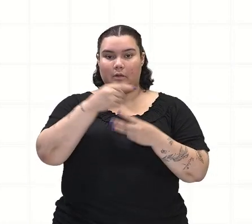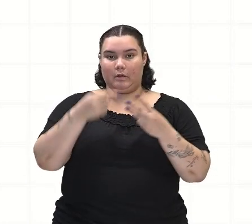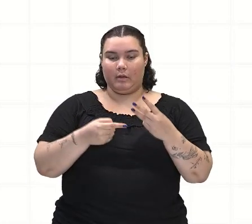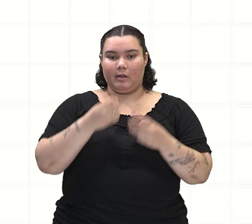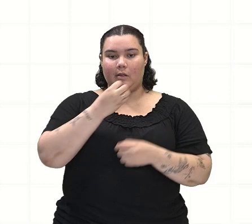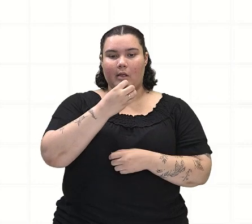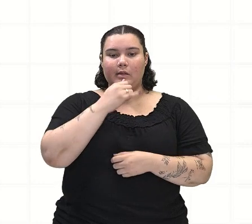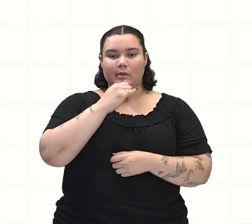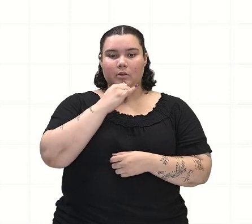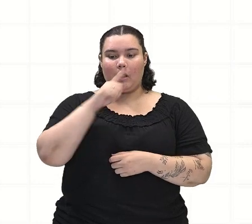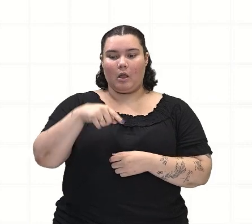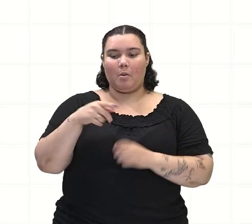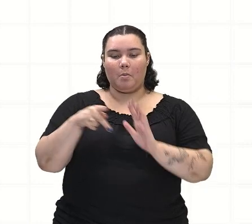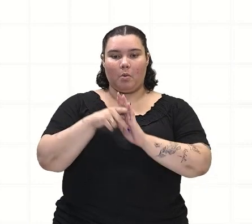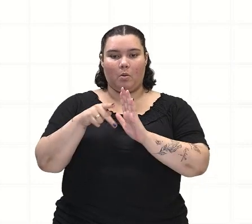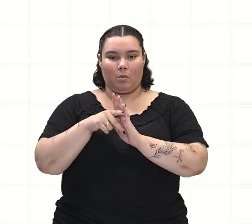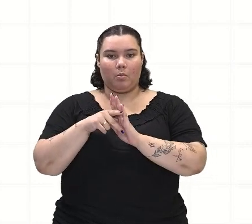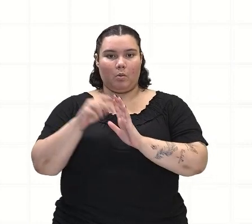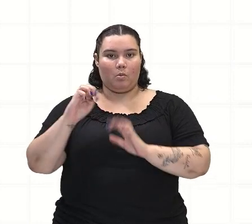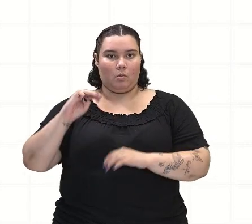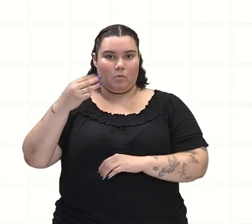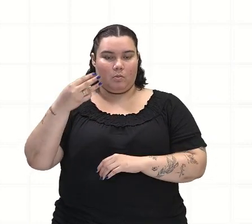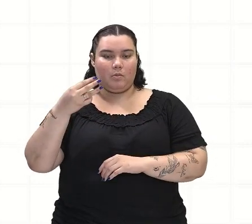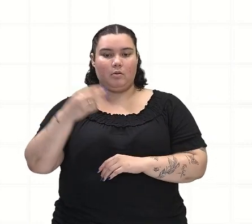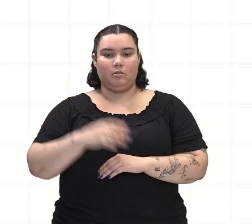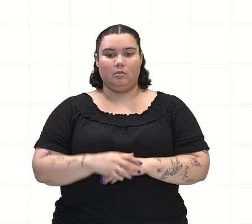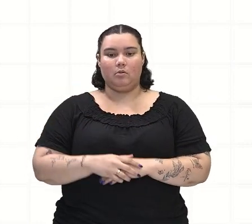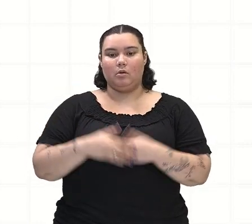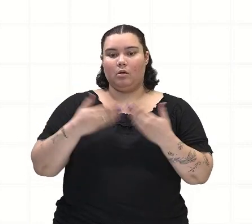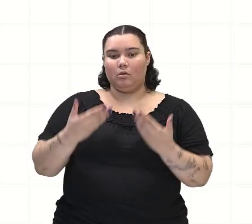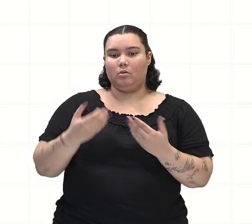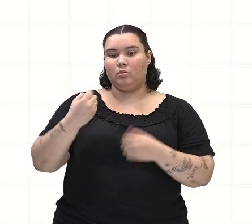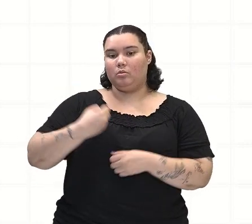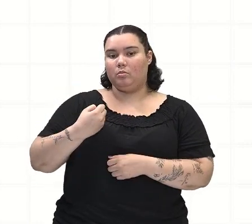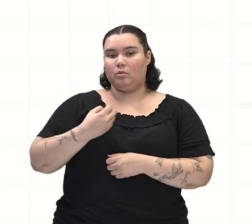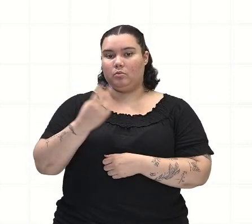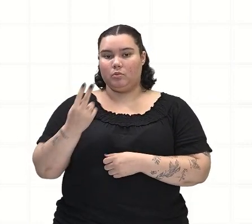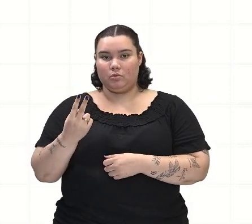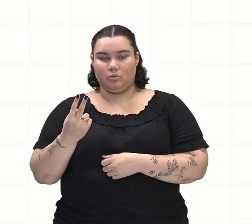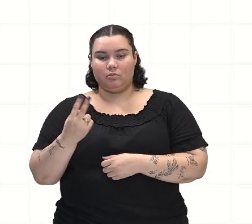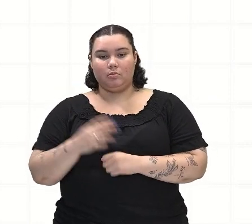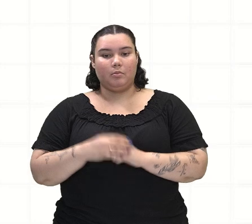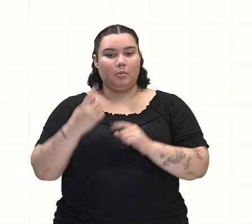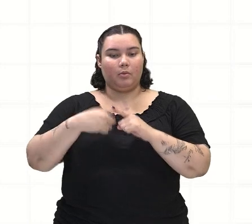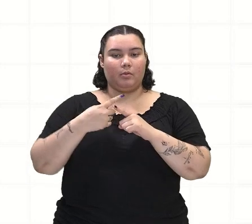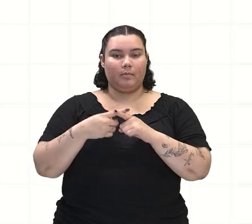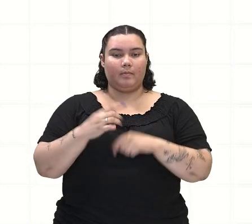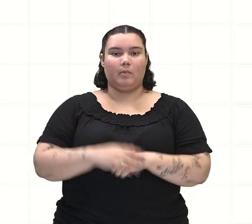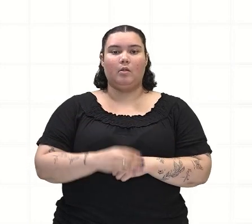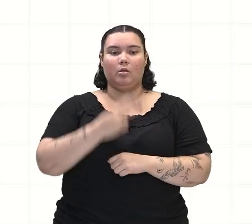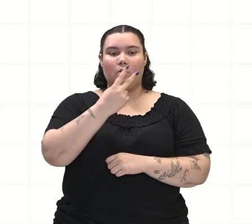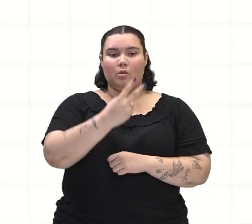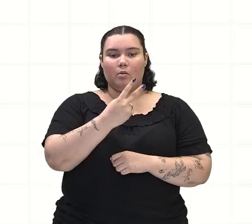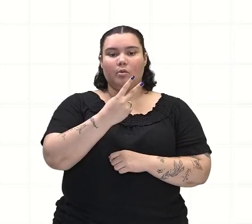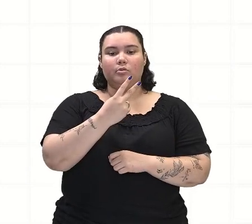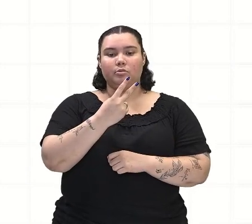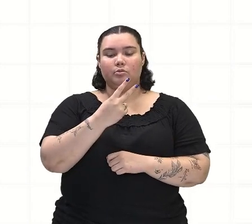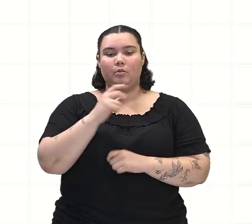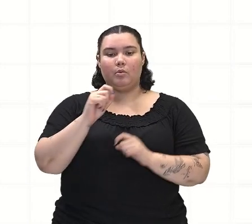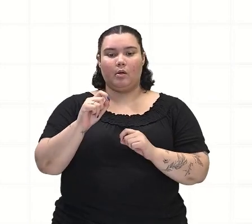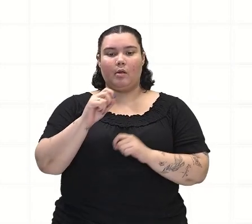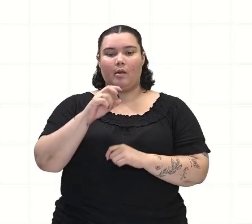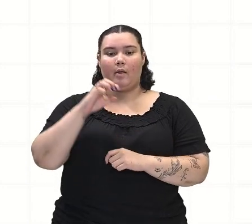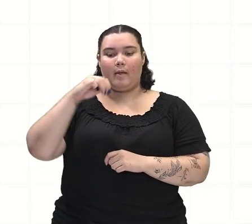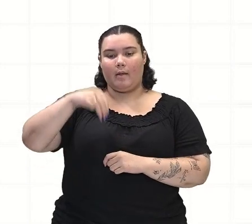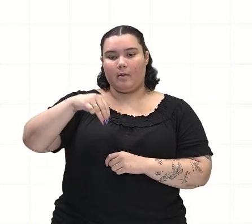né, porque a raiz é cúbica, é igual a 8. E esse número é o 2. Né? Por quê? 2, e aí eu vou ter a unidade